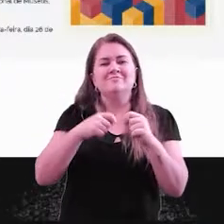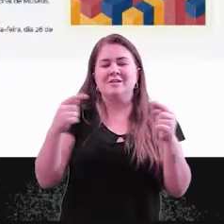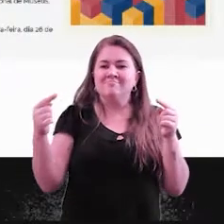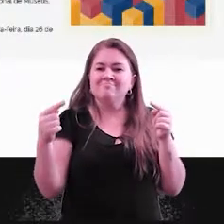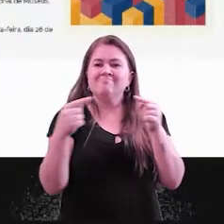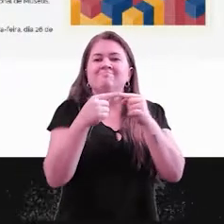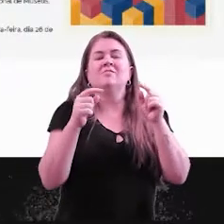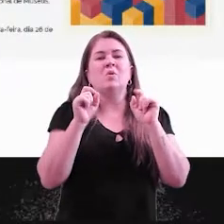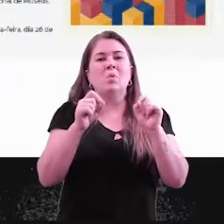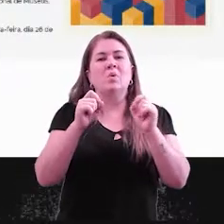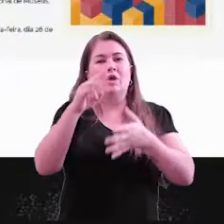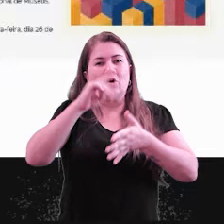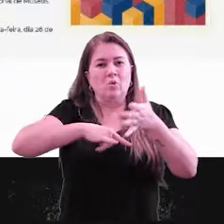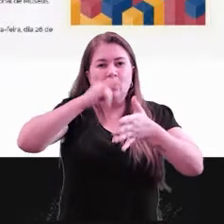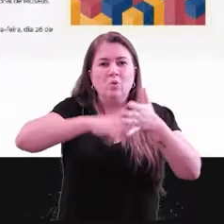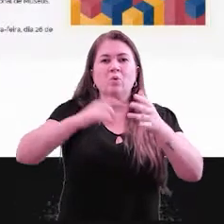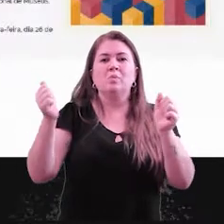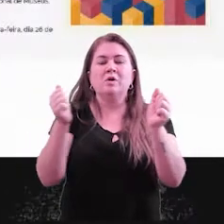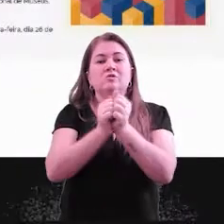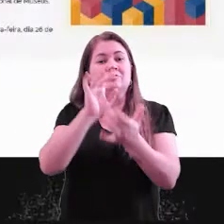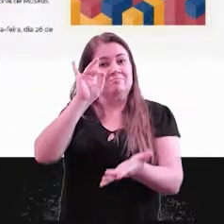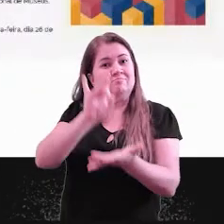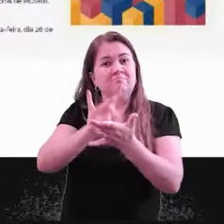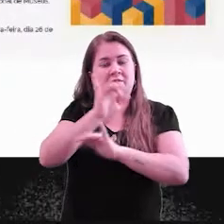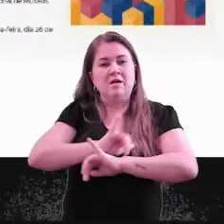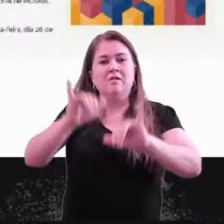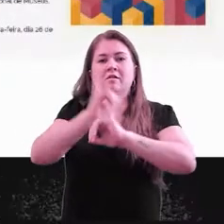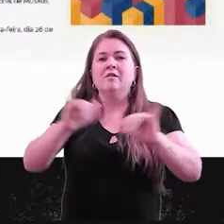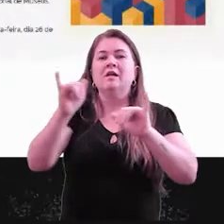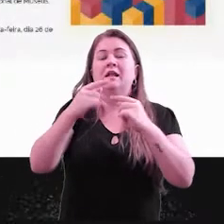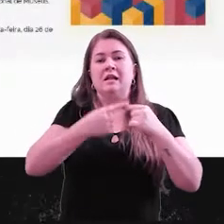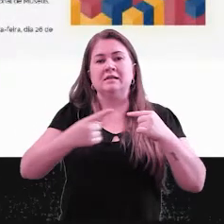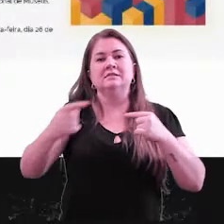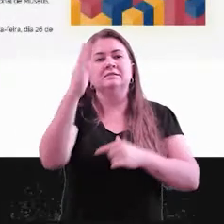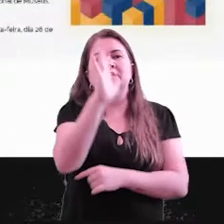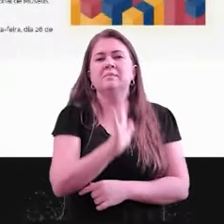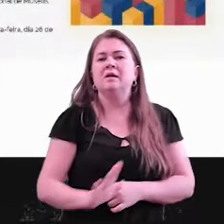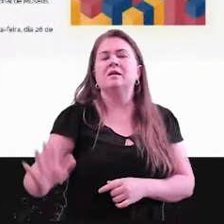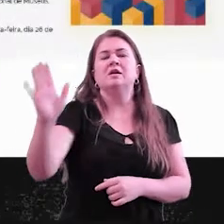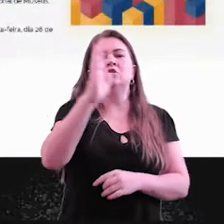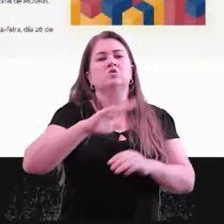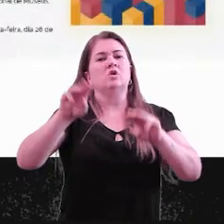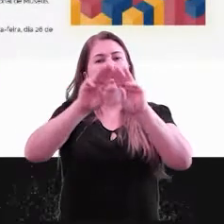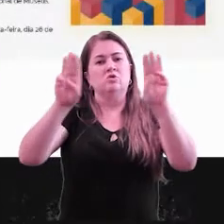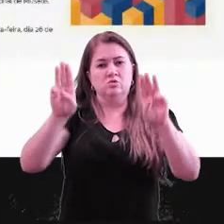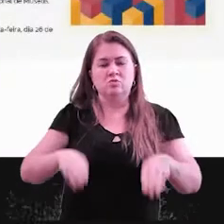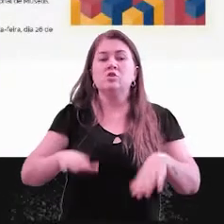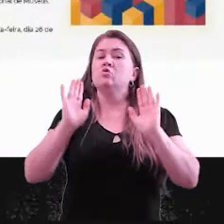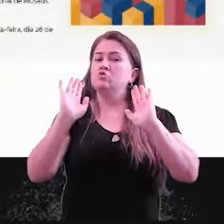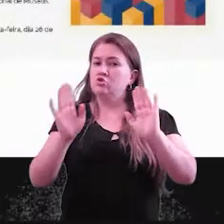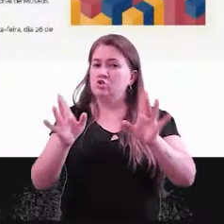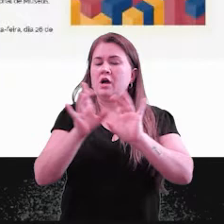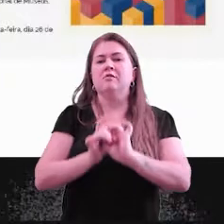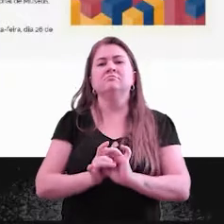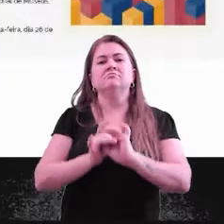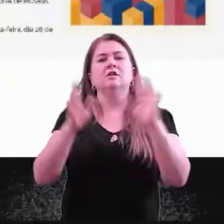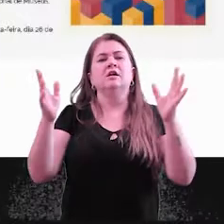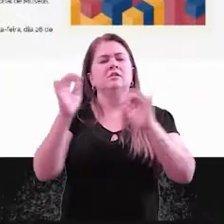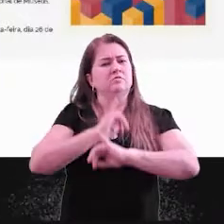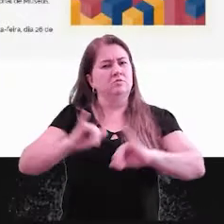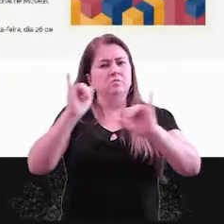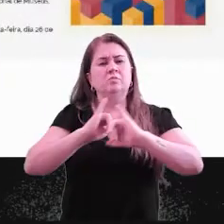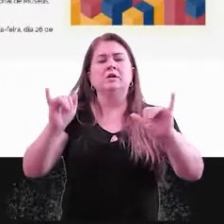oficialmente na Semana Nacional de Museus, e está disponível, foi publicado no site do IBRAM, dia 25